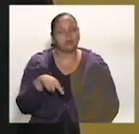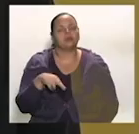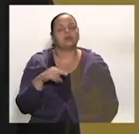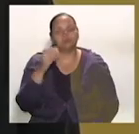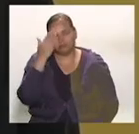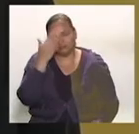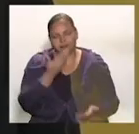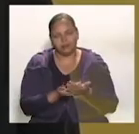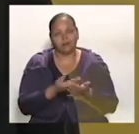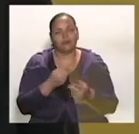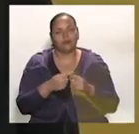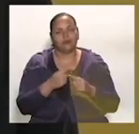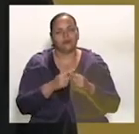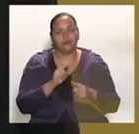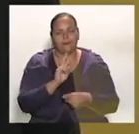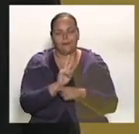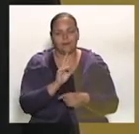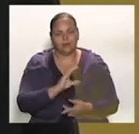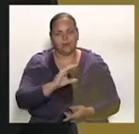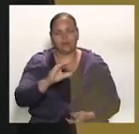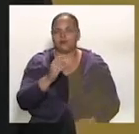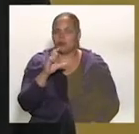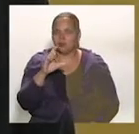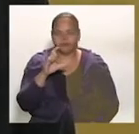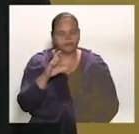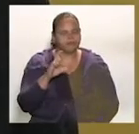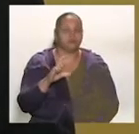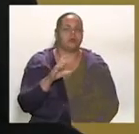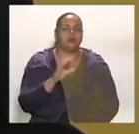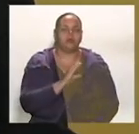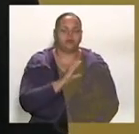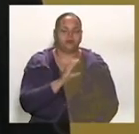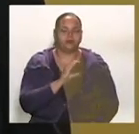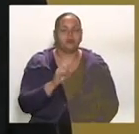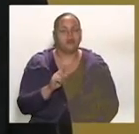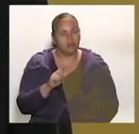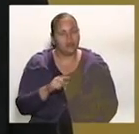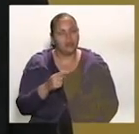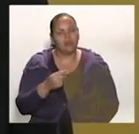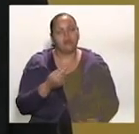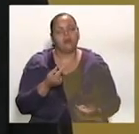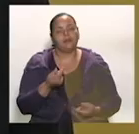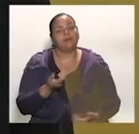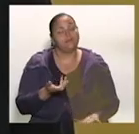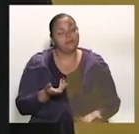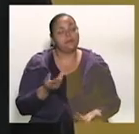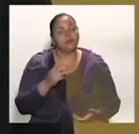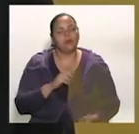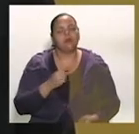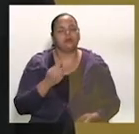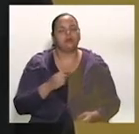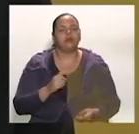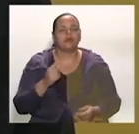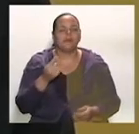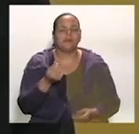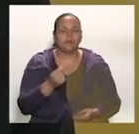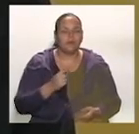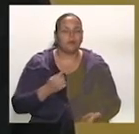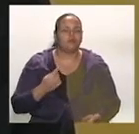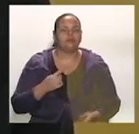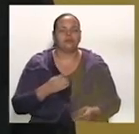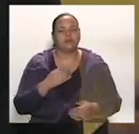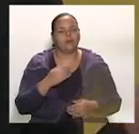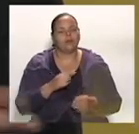razão, eu acredito, porque é um empréstimo volumoso, um grande recurso financeiro, de longo prazo.